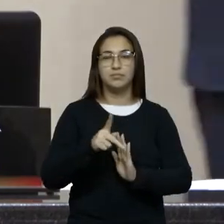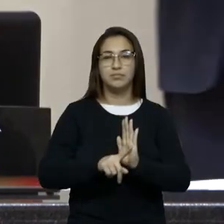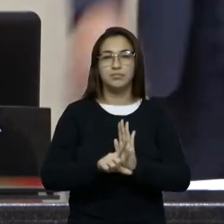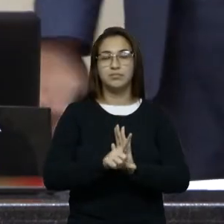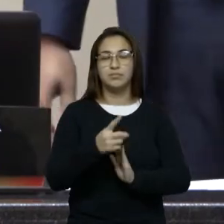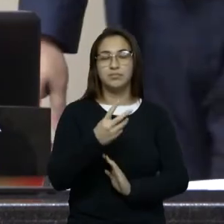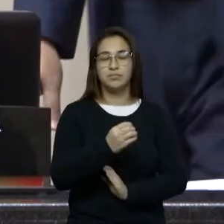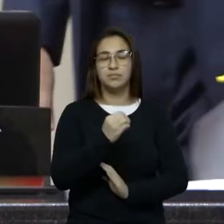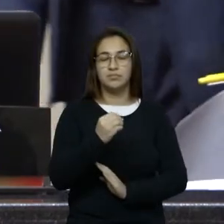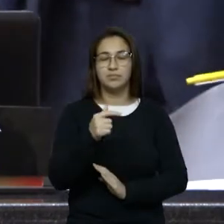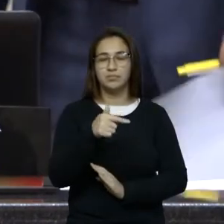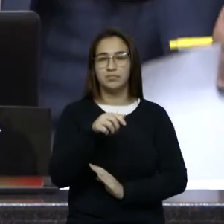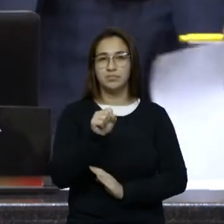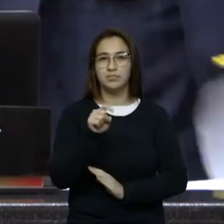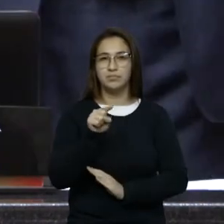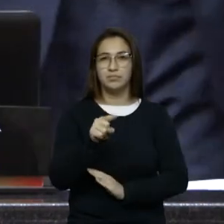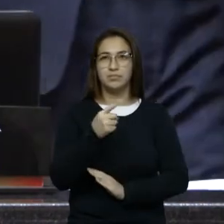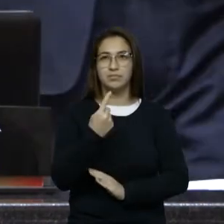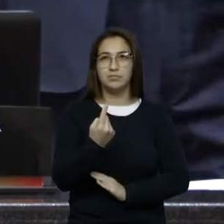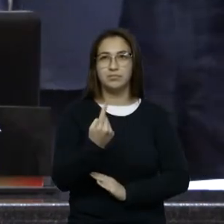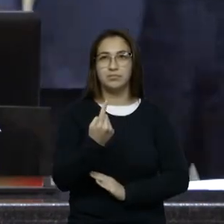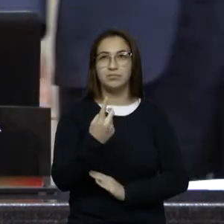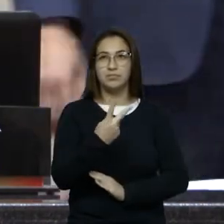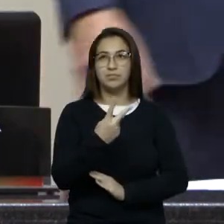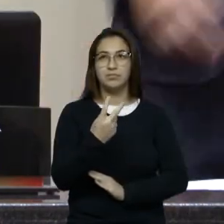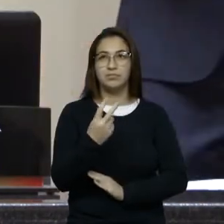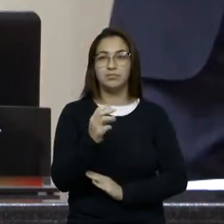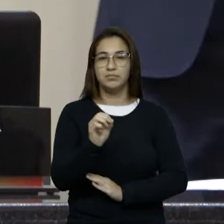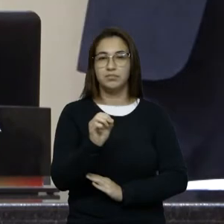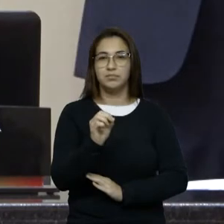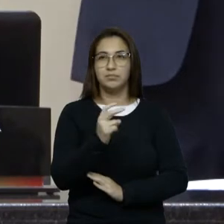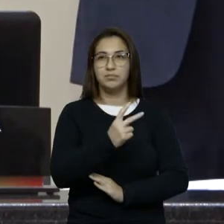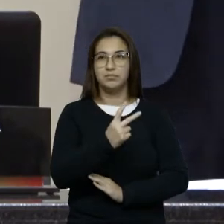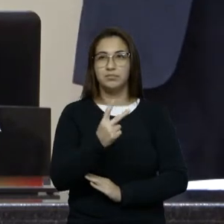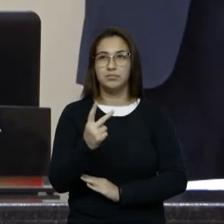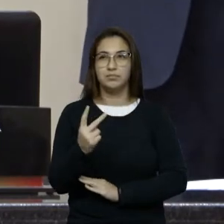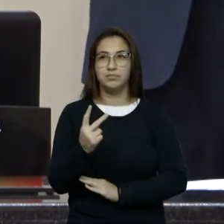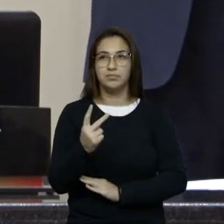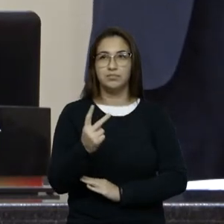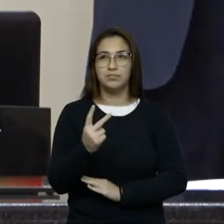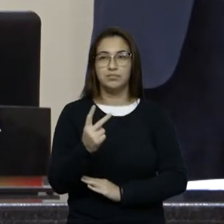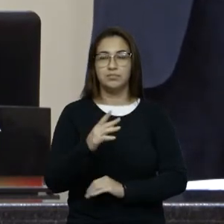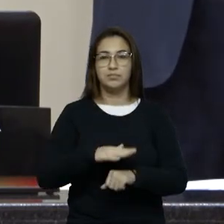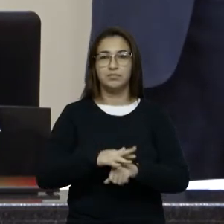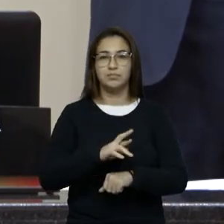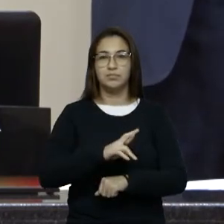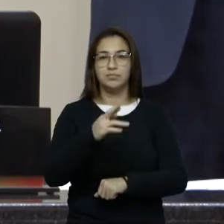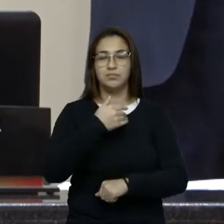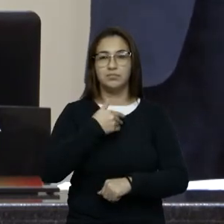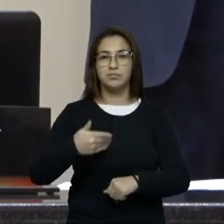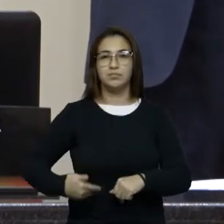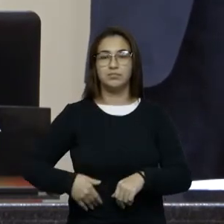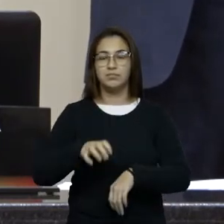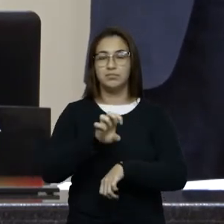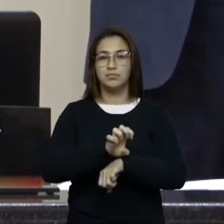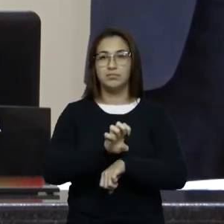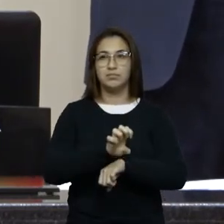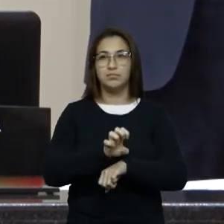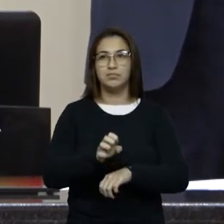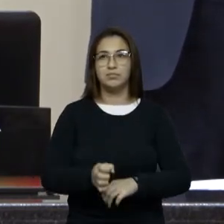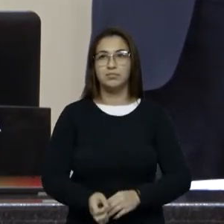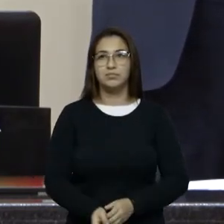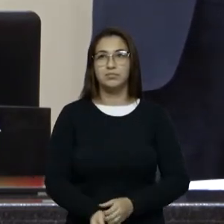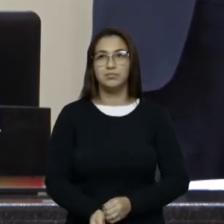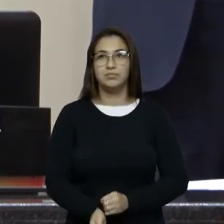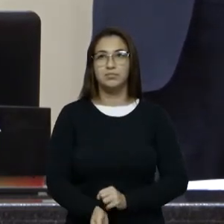007 8.1 2022 autor Governo do Estado de Santa Catarina